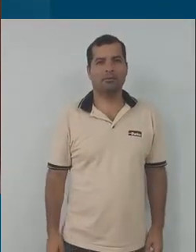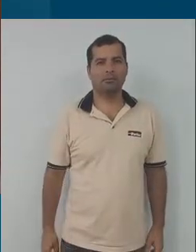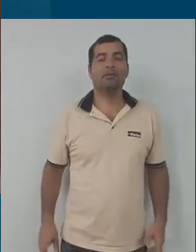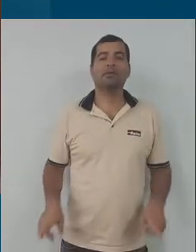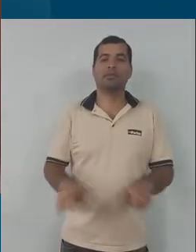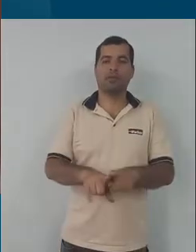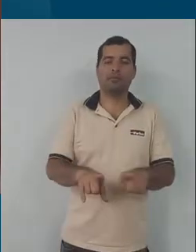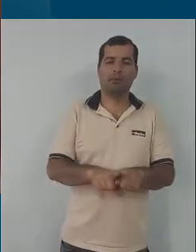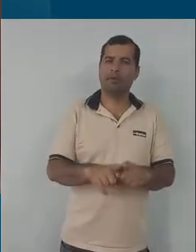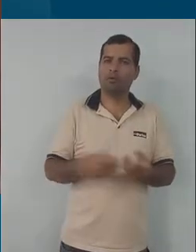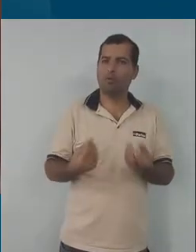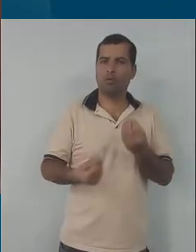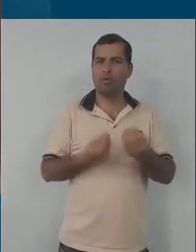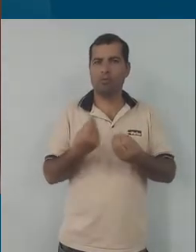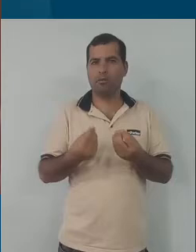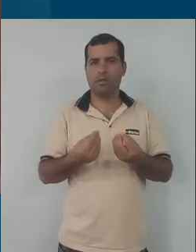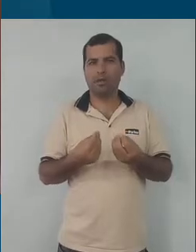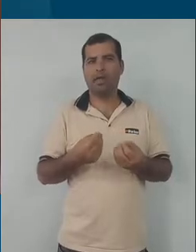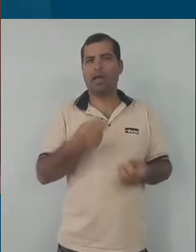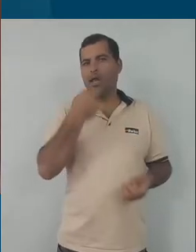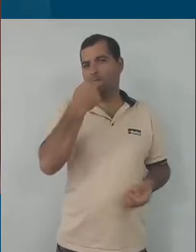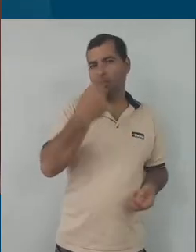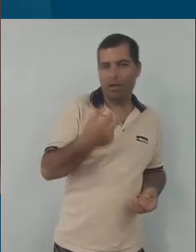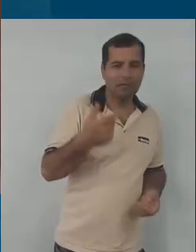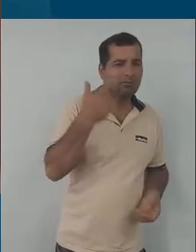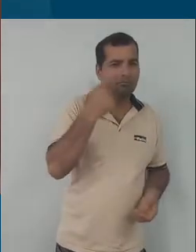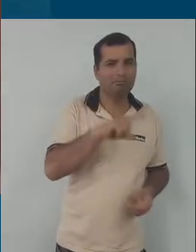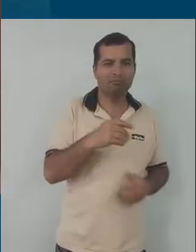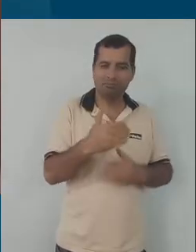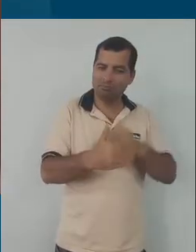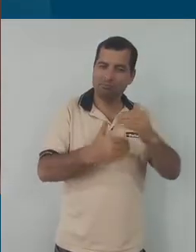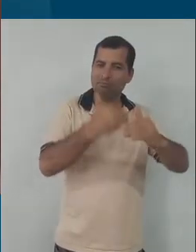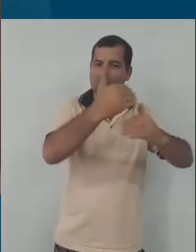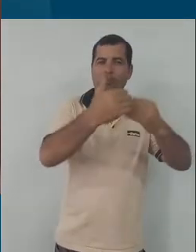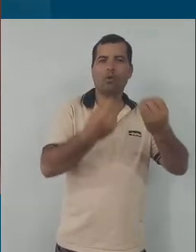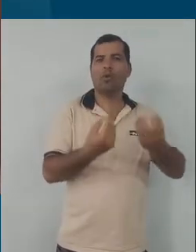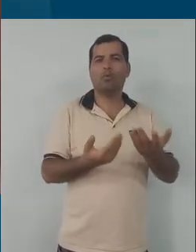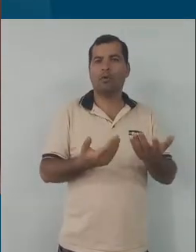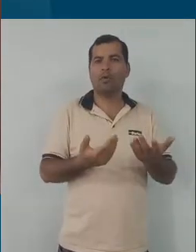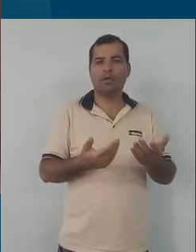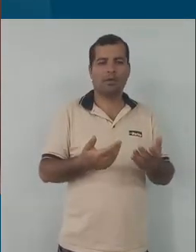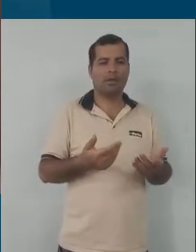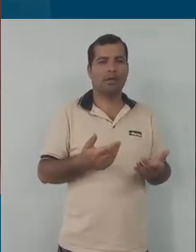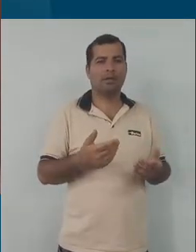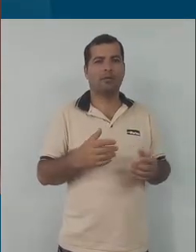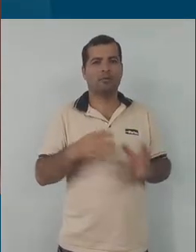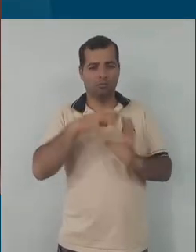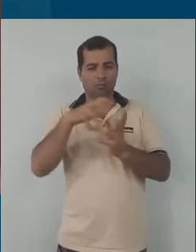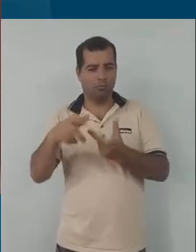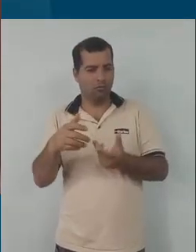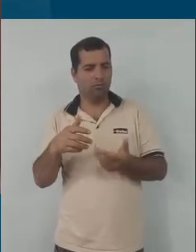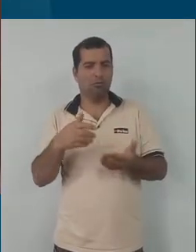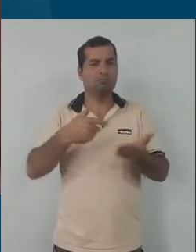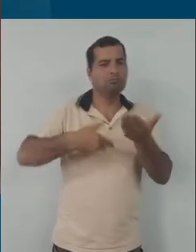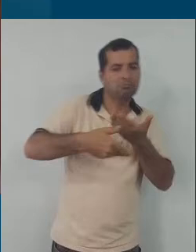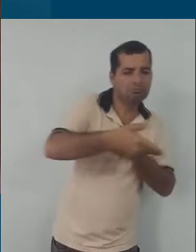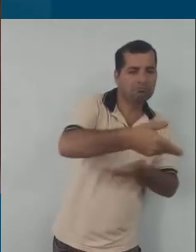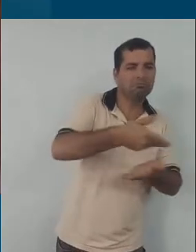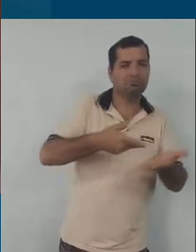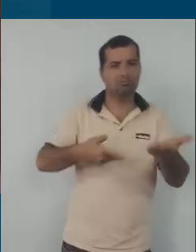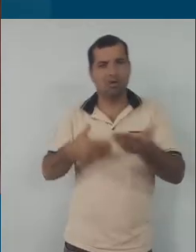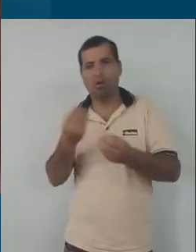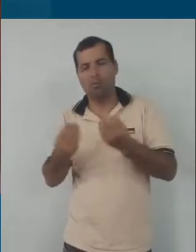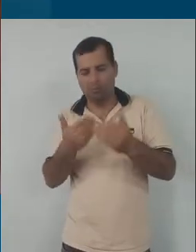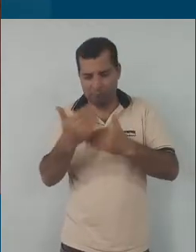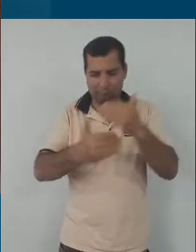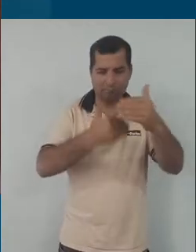eu chamo de linguagens, né? Essas formas de relação com o mundo, né? Como elas vão evoluindo nessa relação, elas